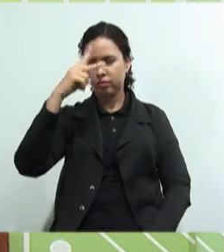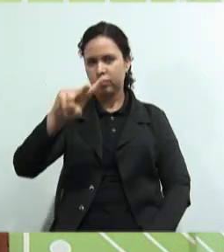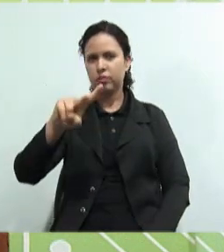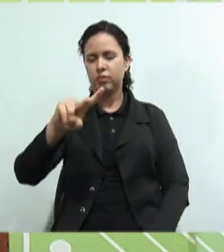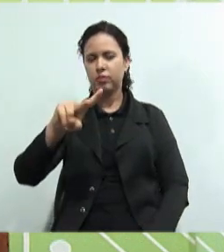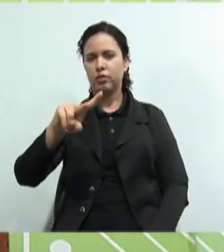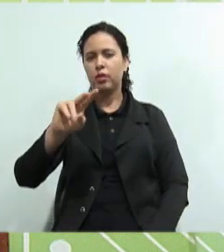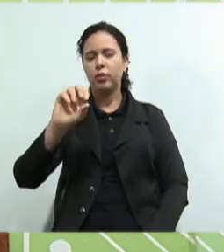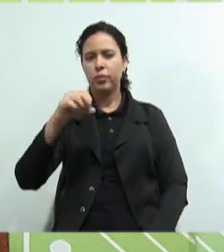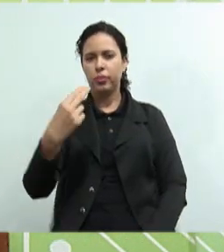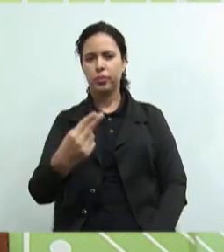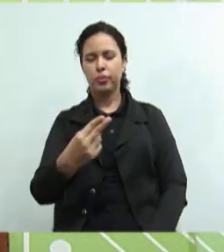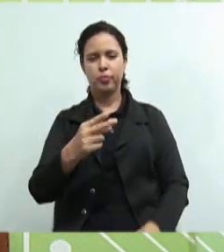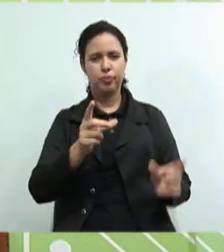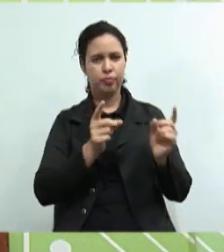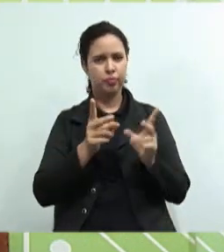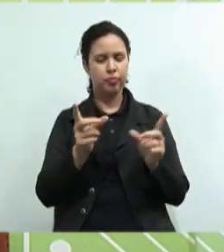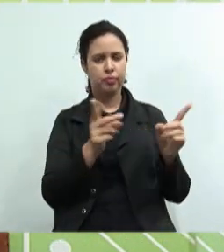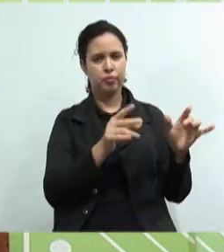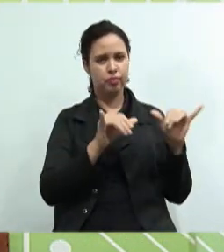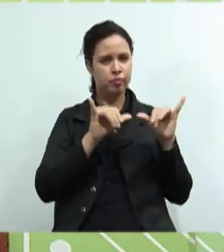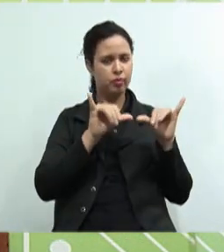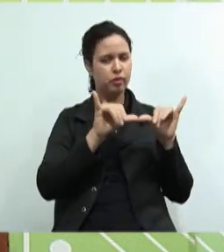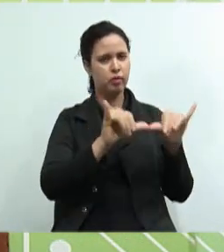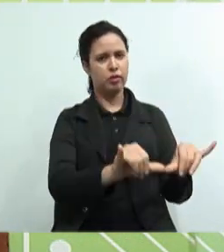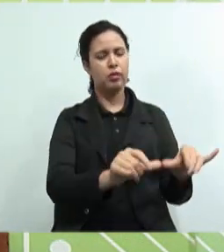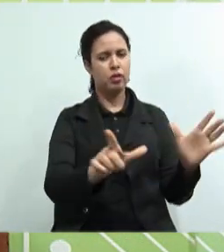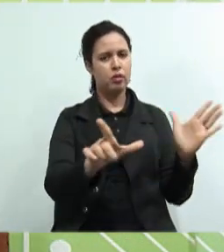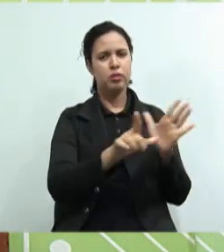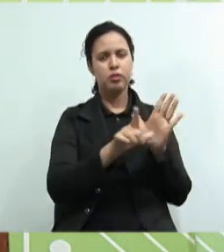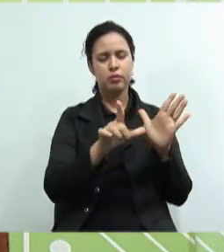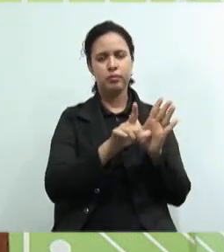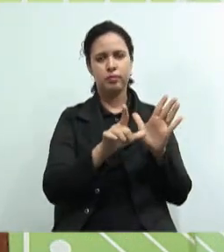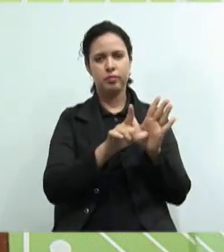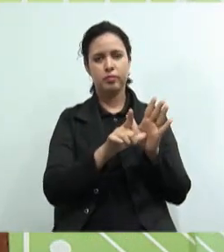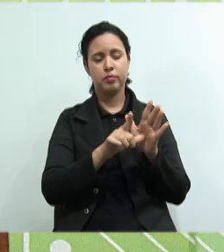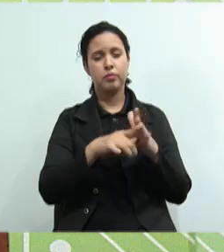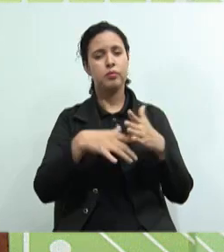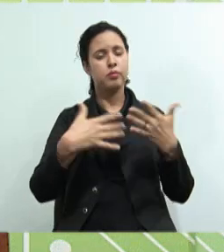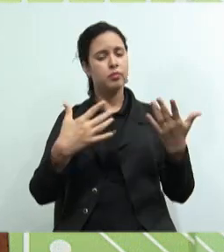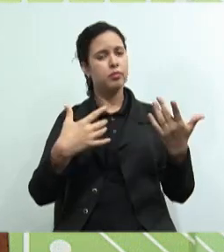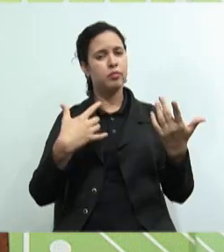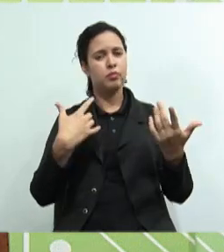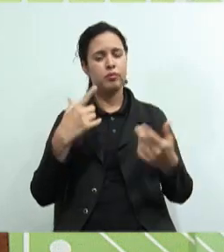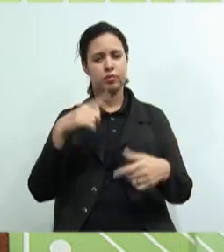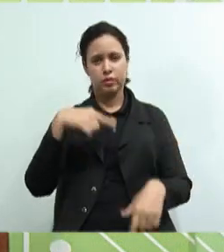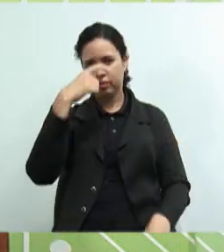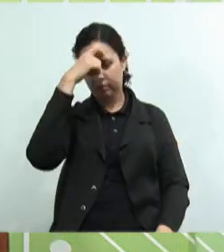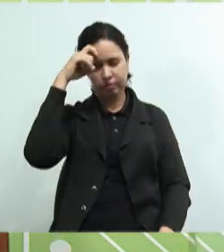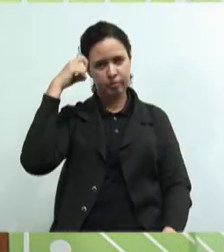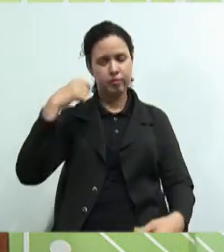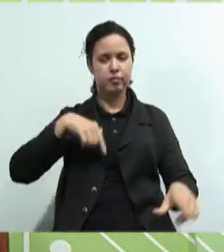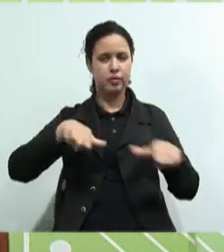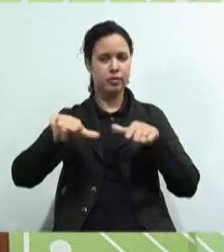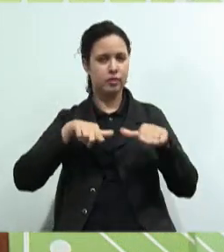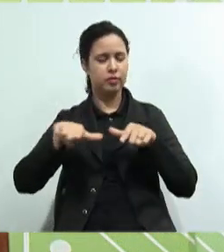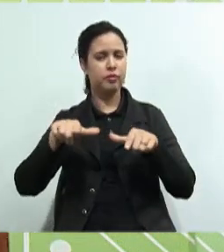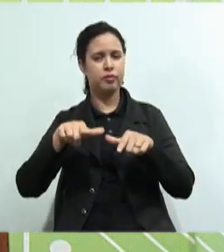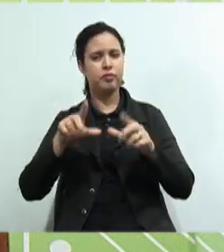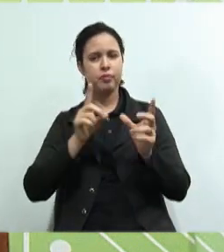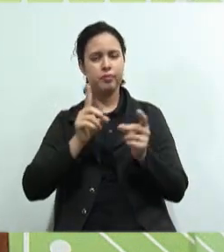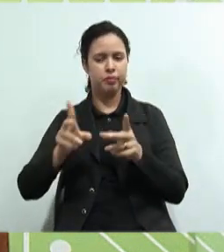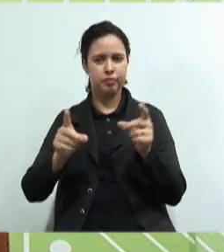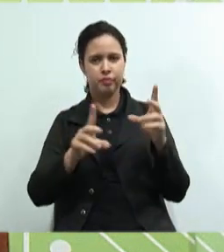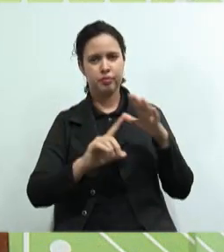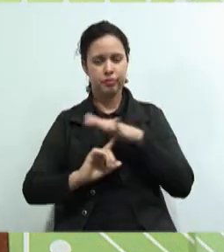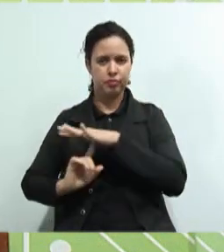pode vender o seu produto lá para uma rede de supermercado. Dá bastante trabalho vender esse produto na feira, a gente sabe que esse trabalho tem que